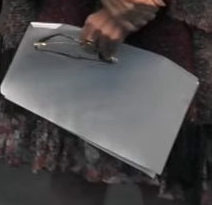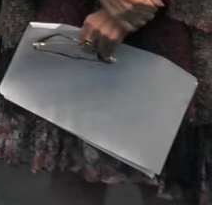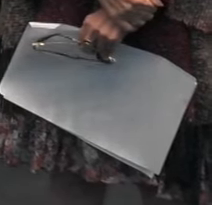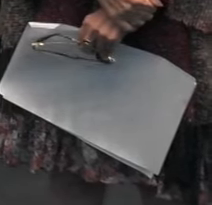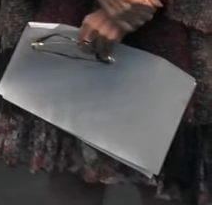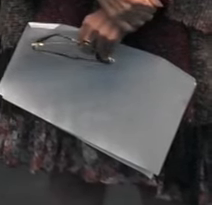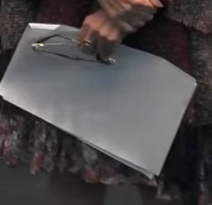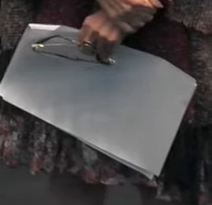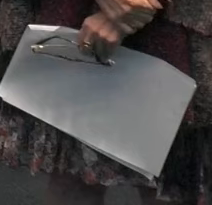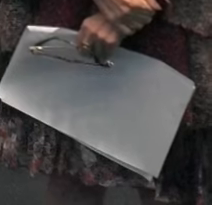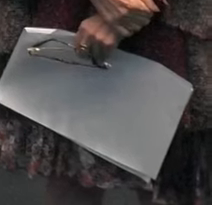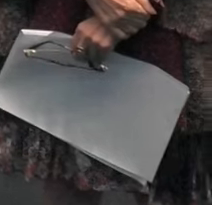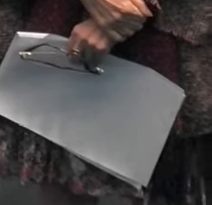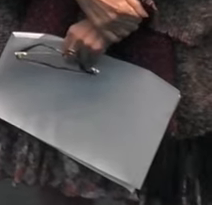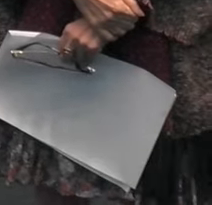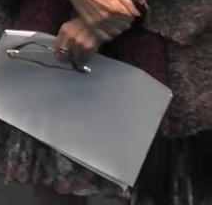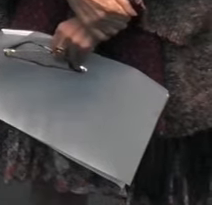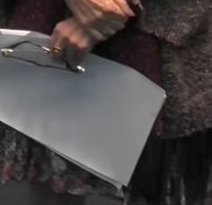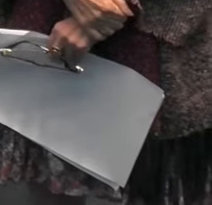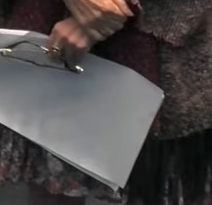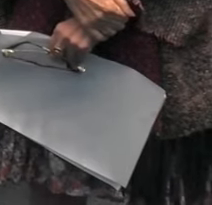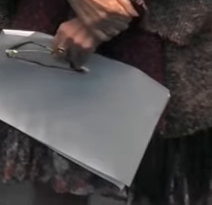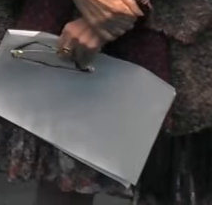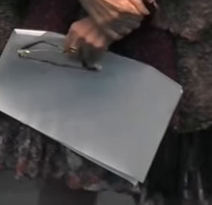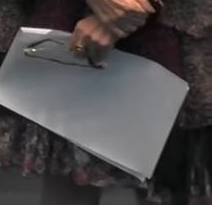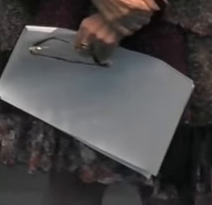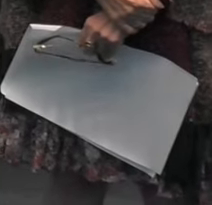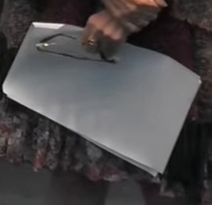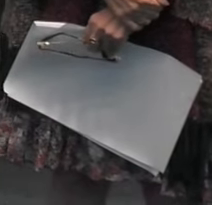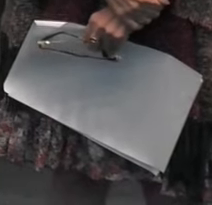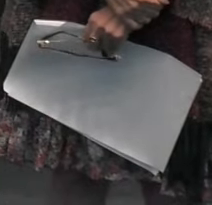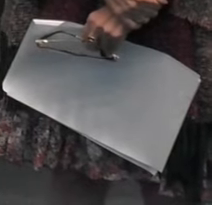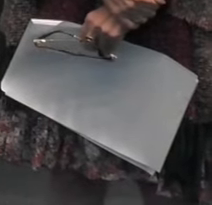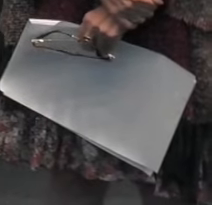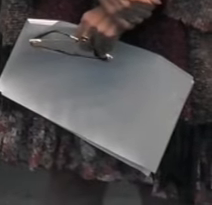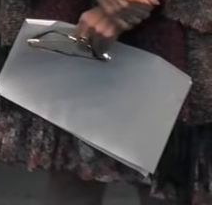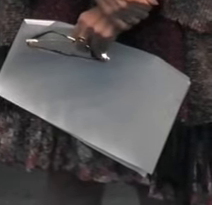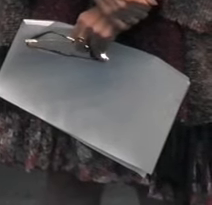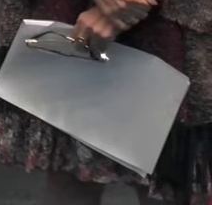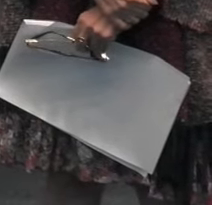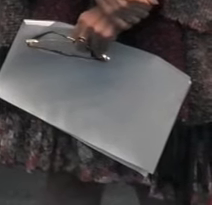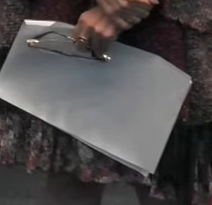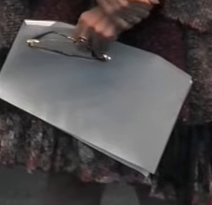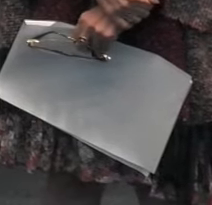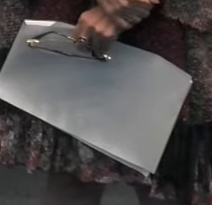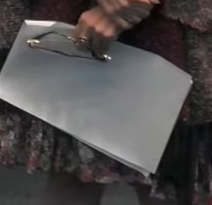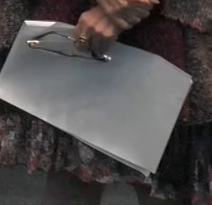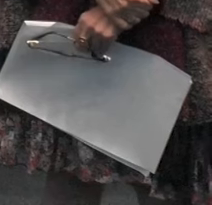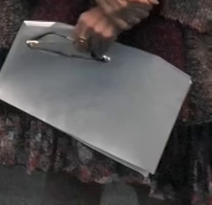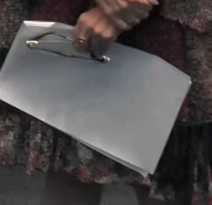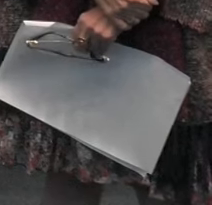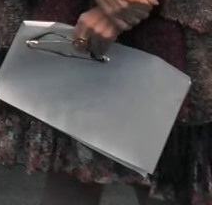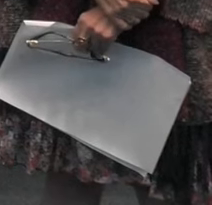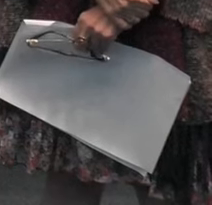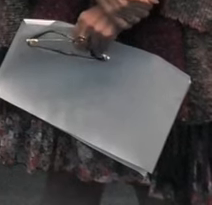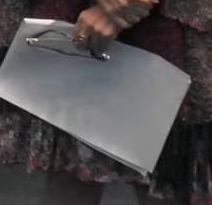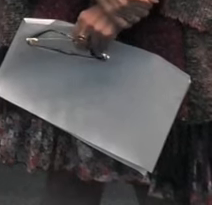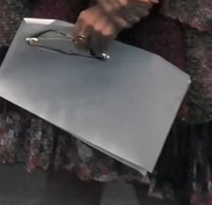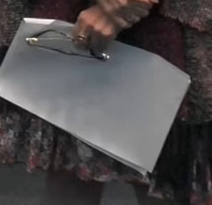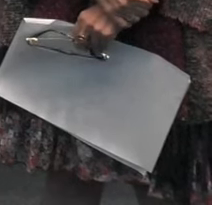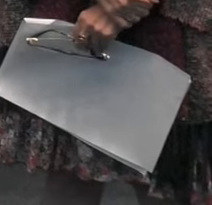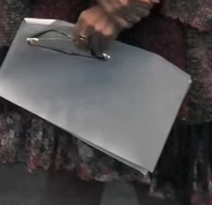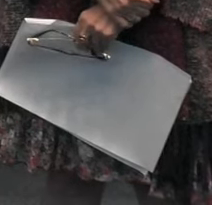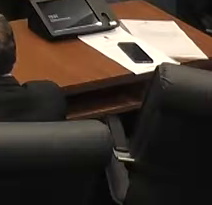eu voto com o deputado Luiz Paulo e com a emenda da brava deputada